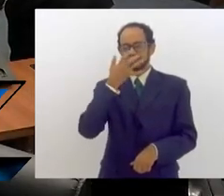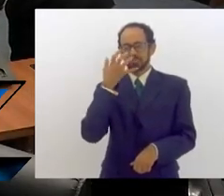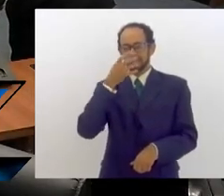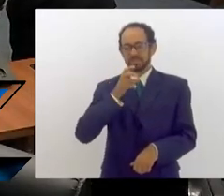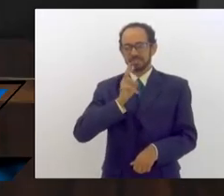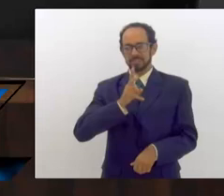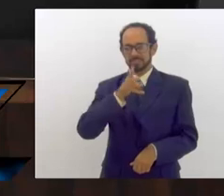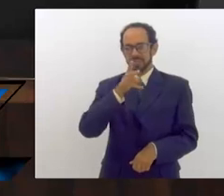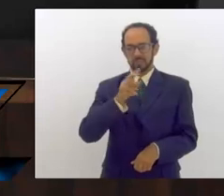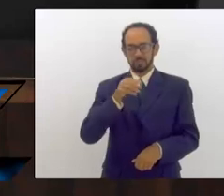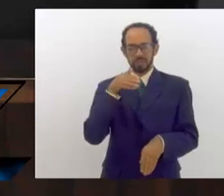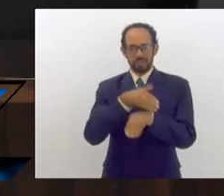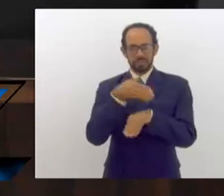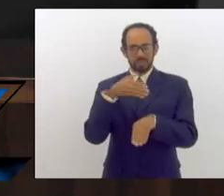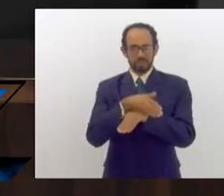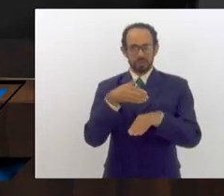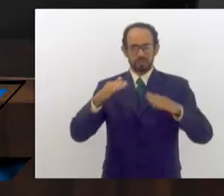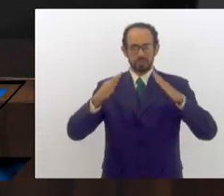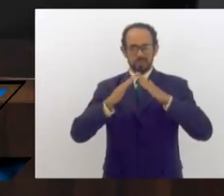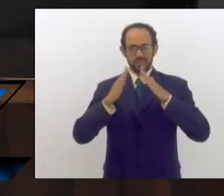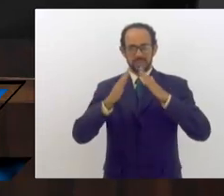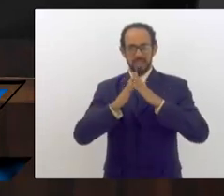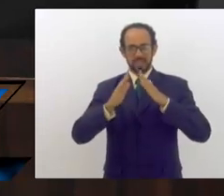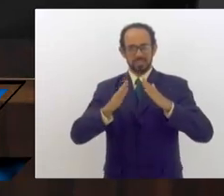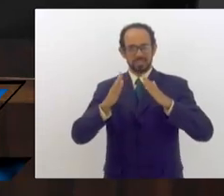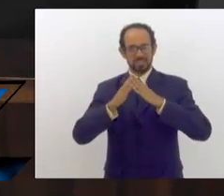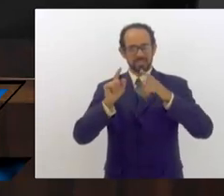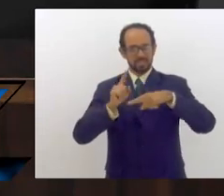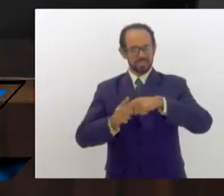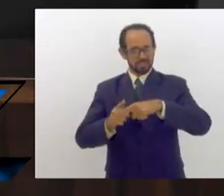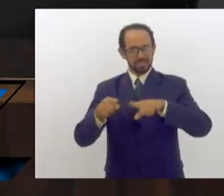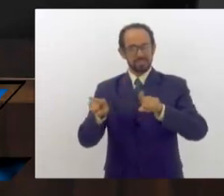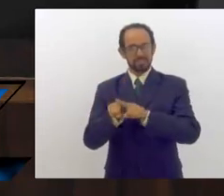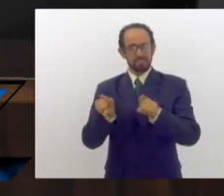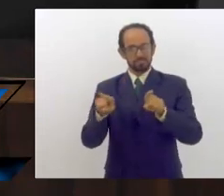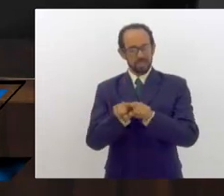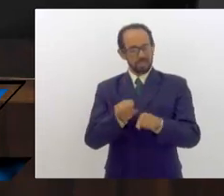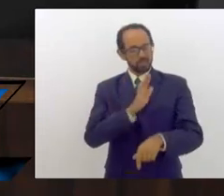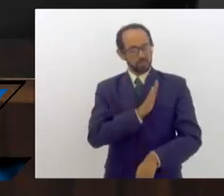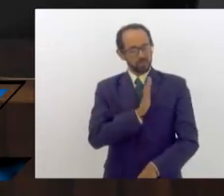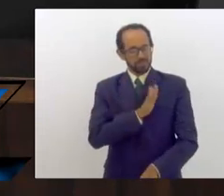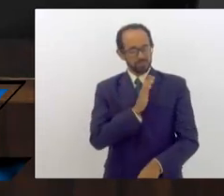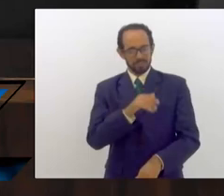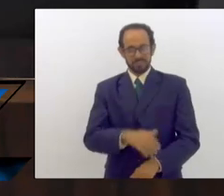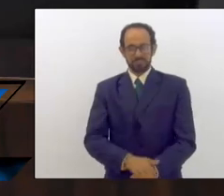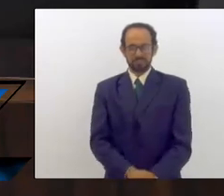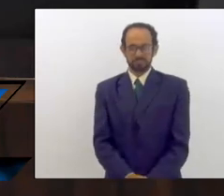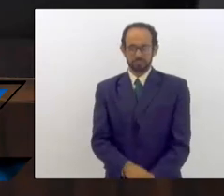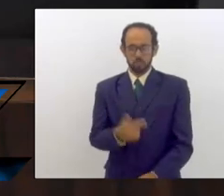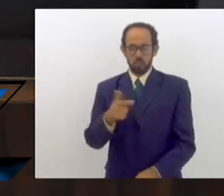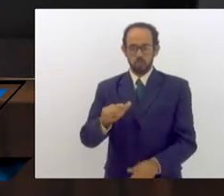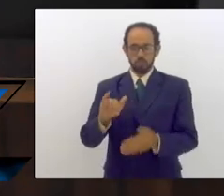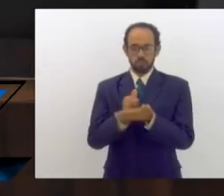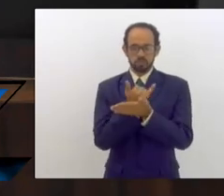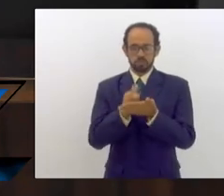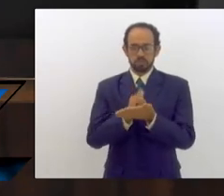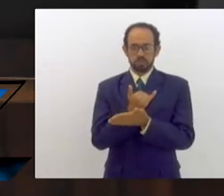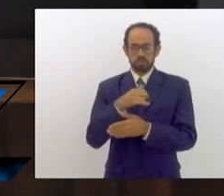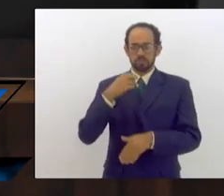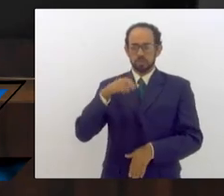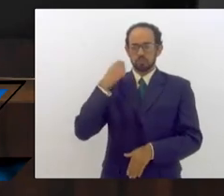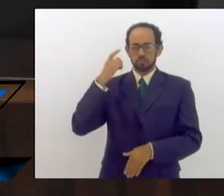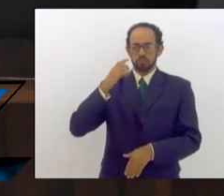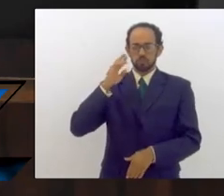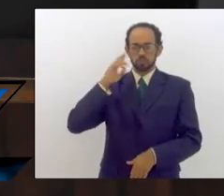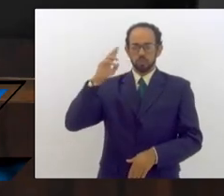é invadiu os lares as igrejas e os corações para os moradores escrito é o Nobre